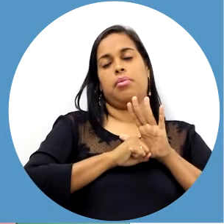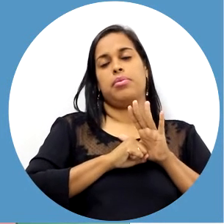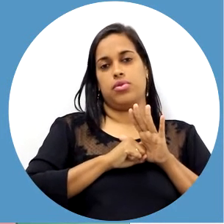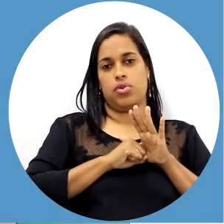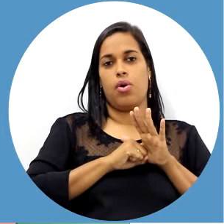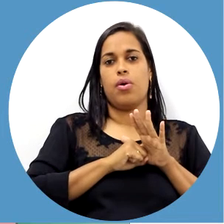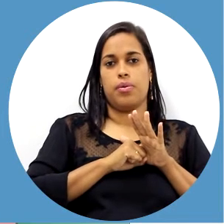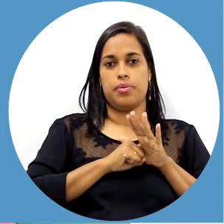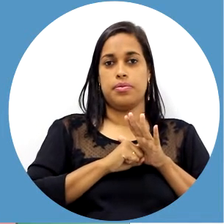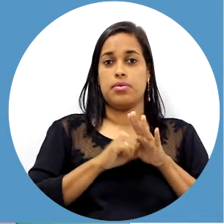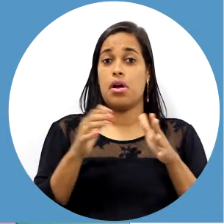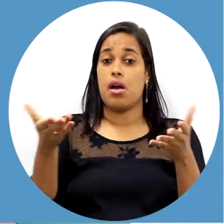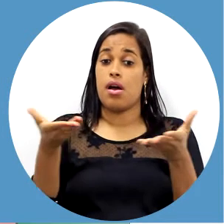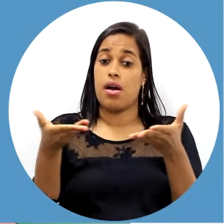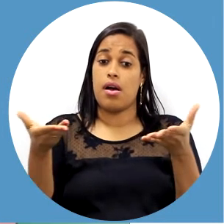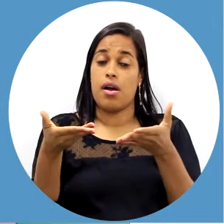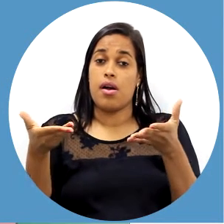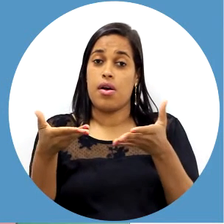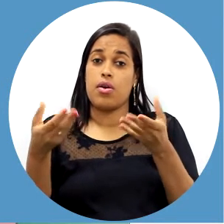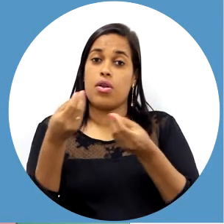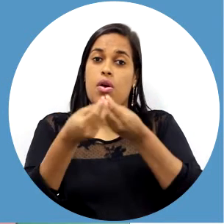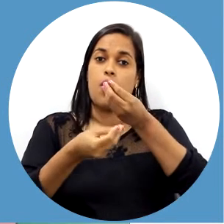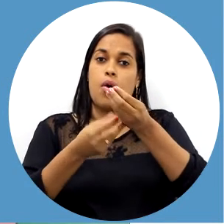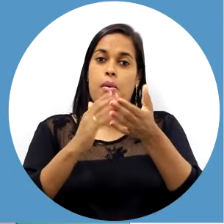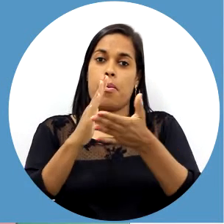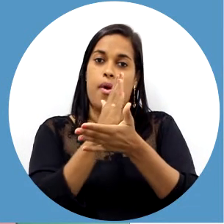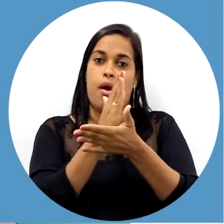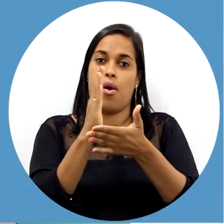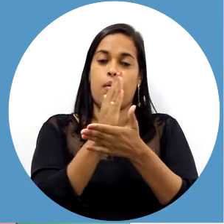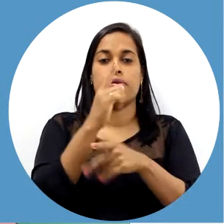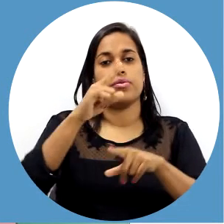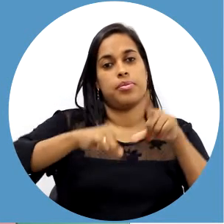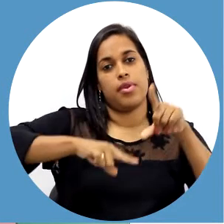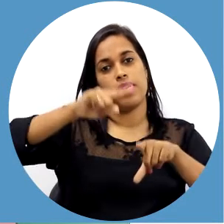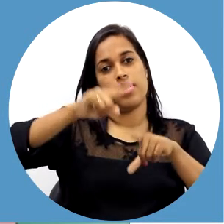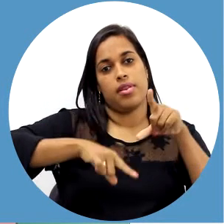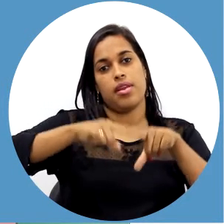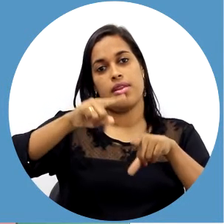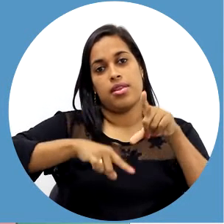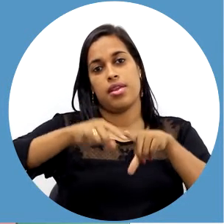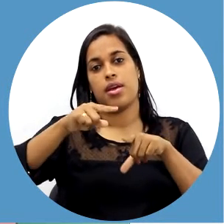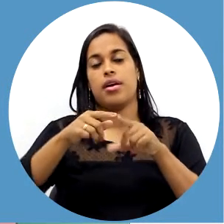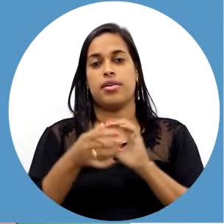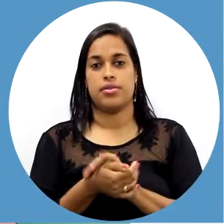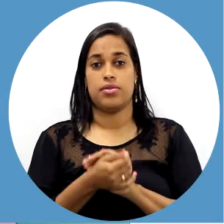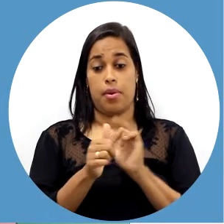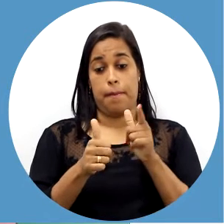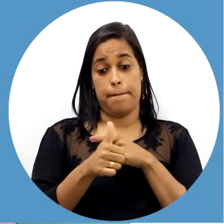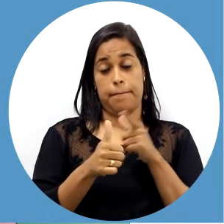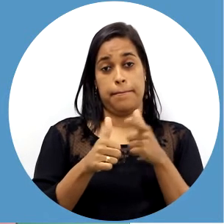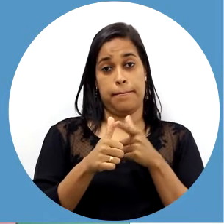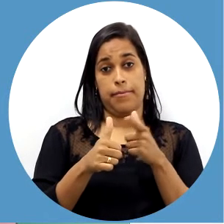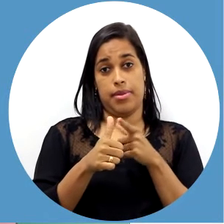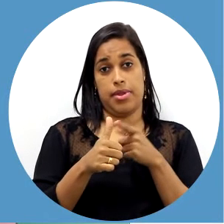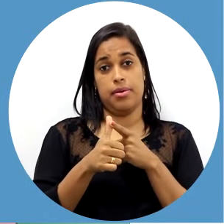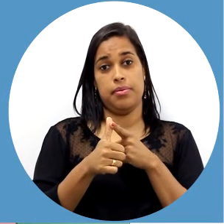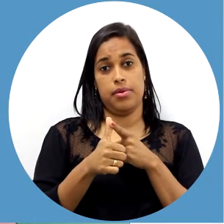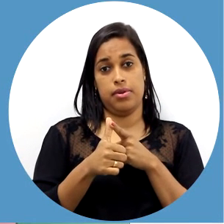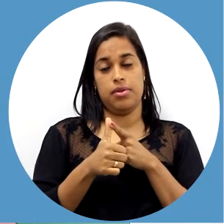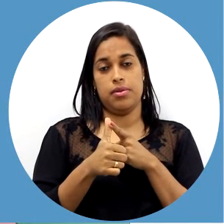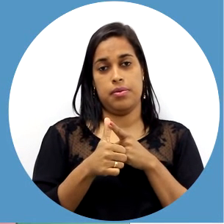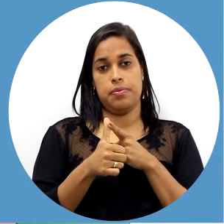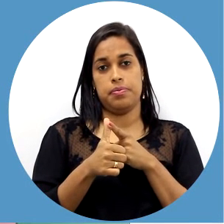Vamos citar agora onde é que a gente classifica alguns equipamentos, onde é que fica posicionado alguns equipamentos. Então, o primeiro